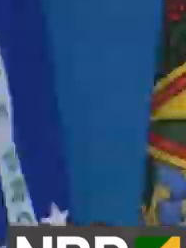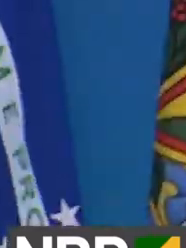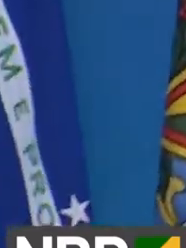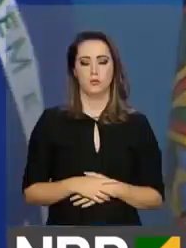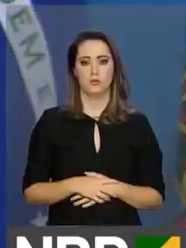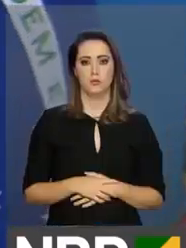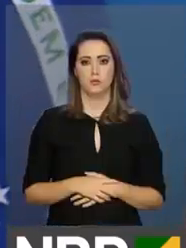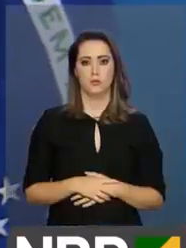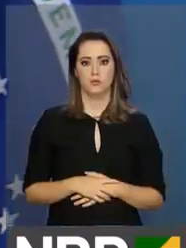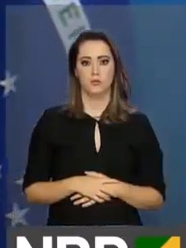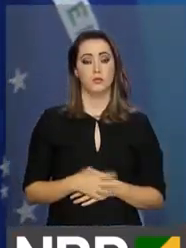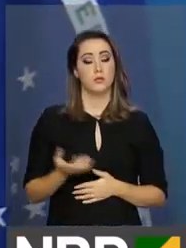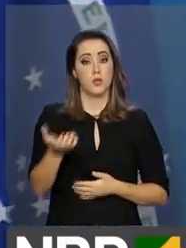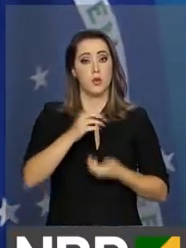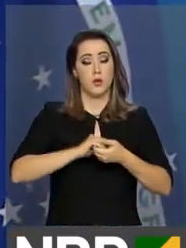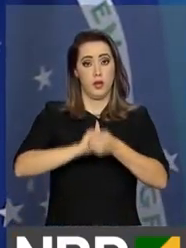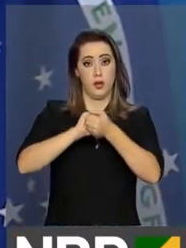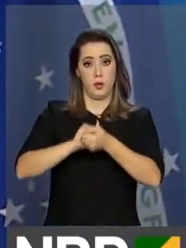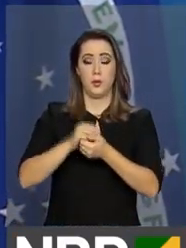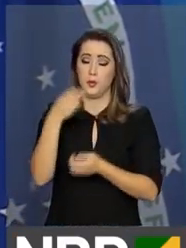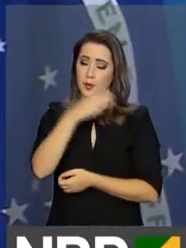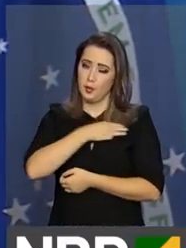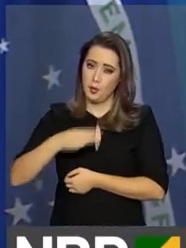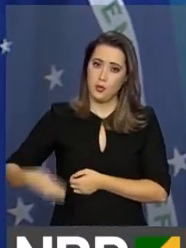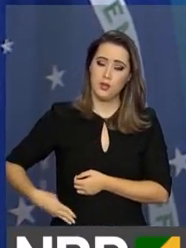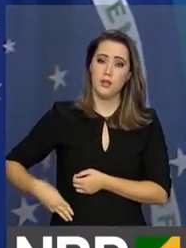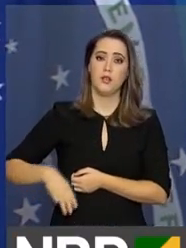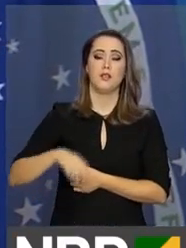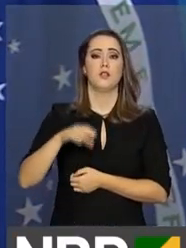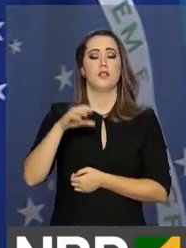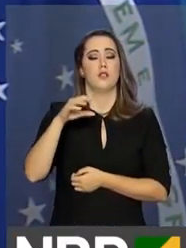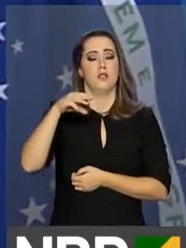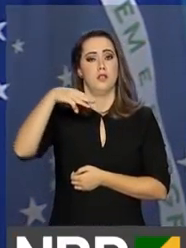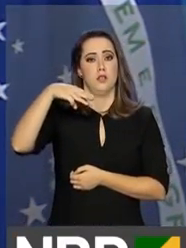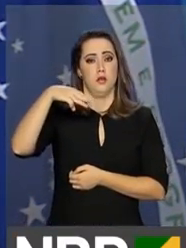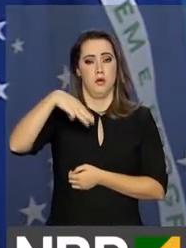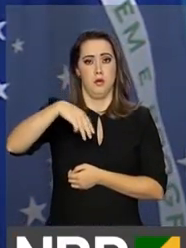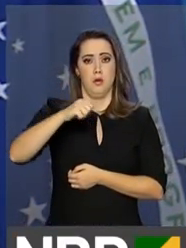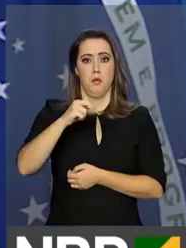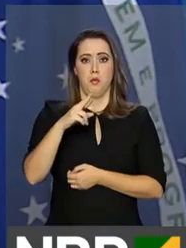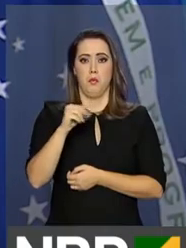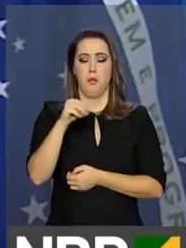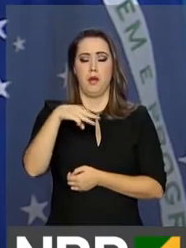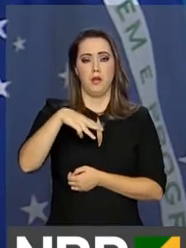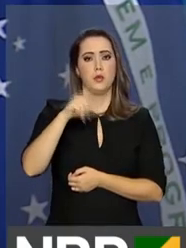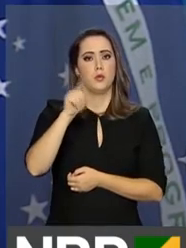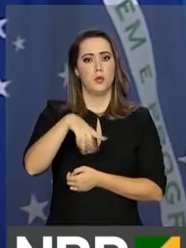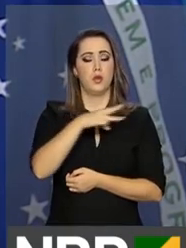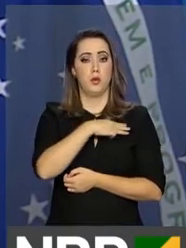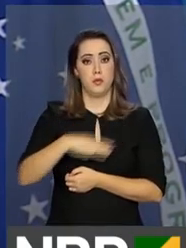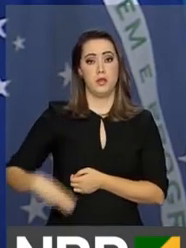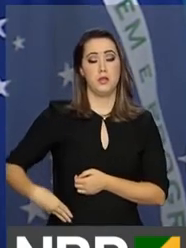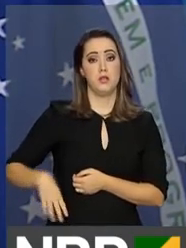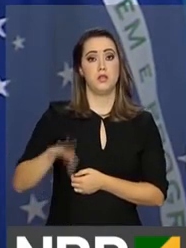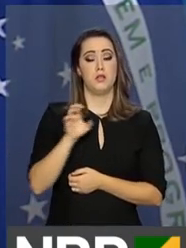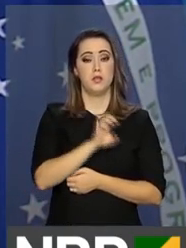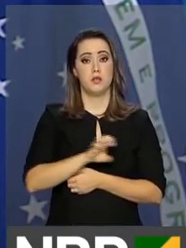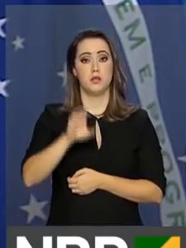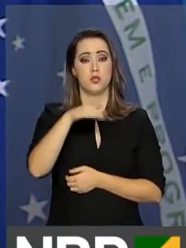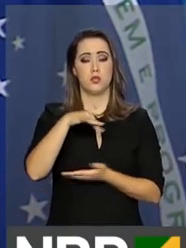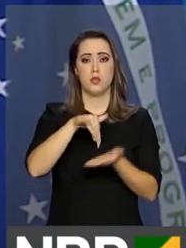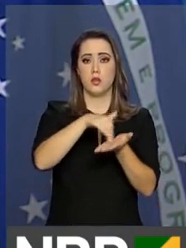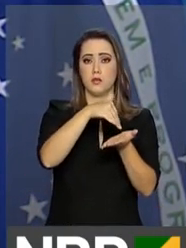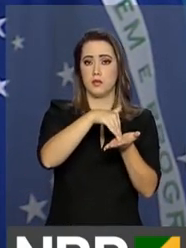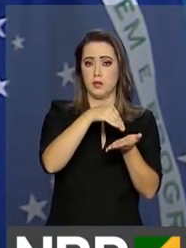Olha, eu quero cumprimentar o Carlos Marum, que a partir de agora é o ministro de Estado-chefe da Secretaria de